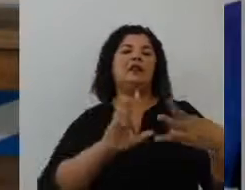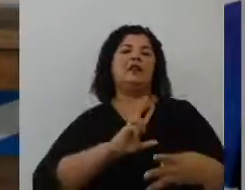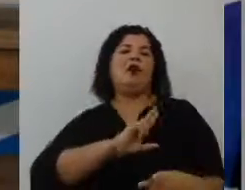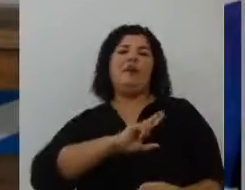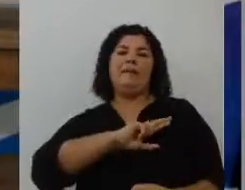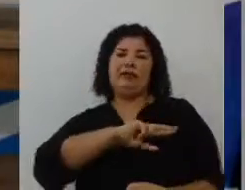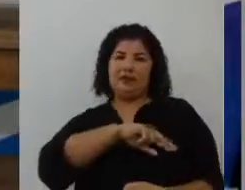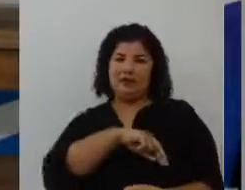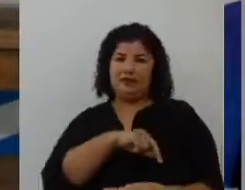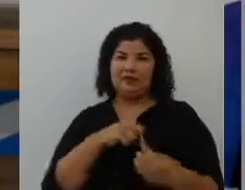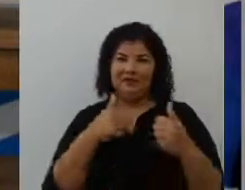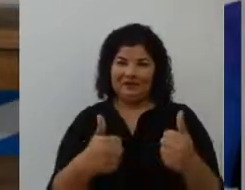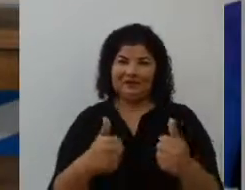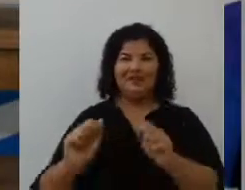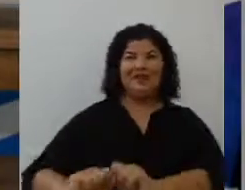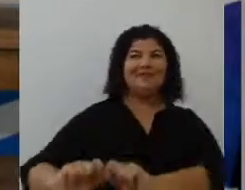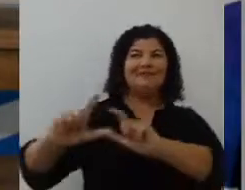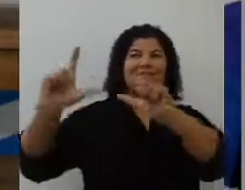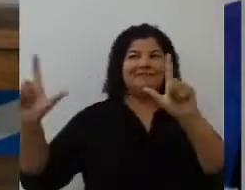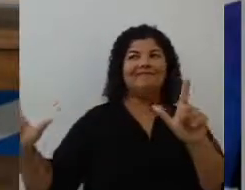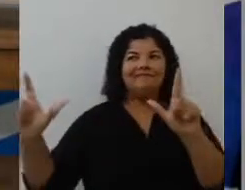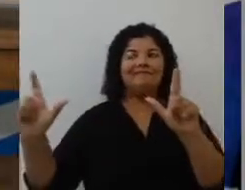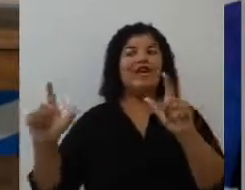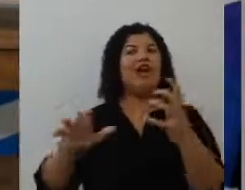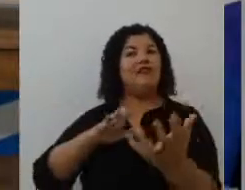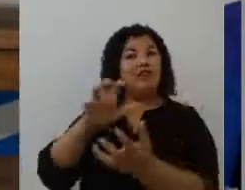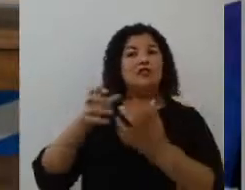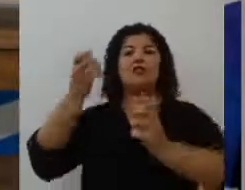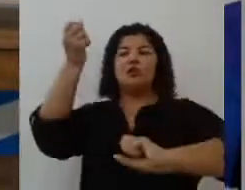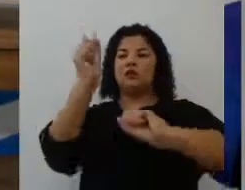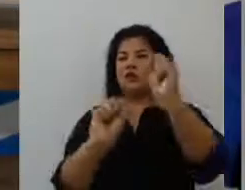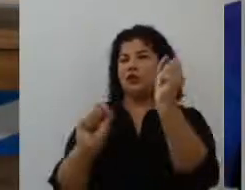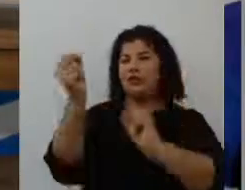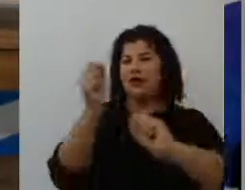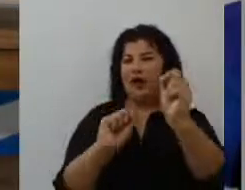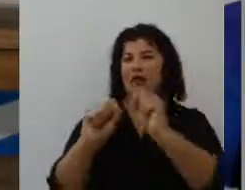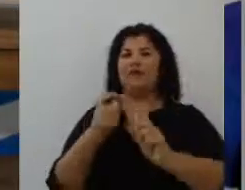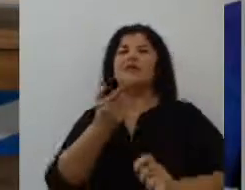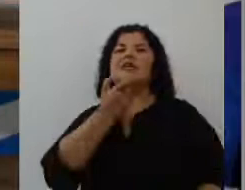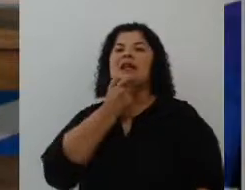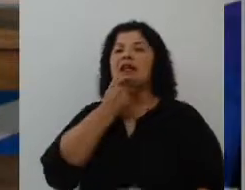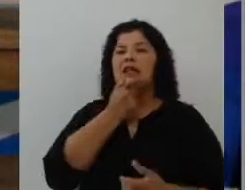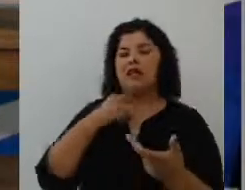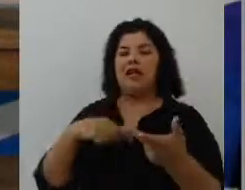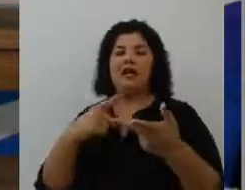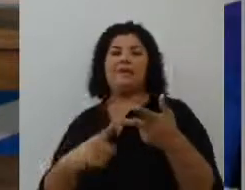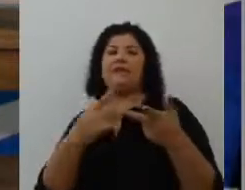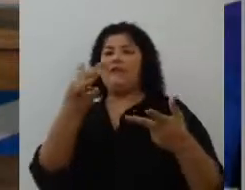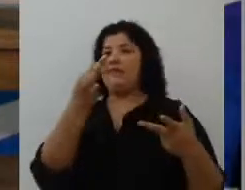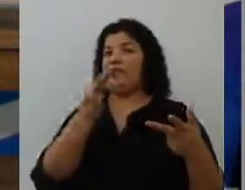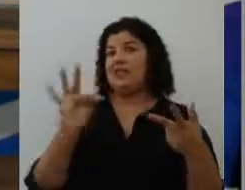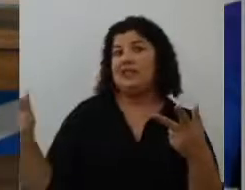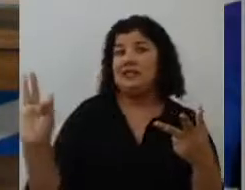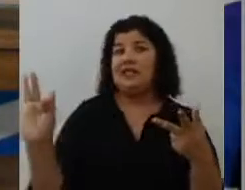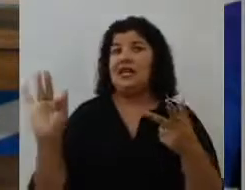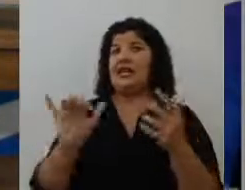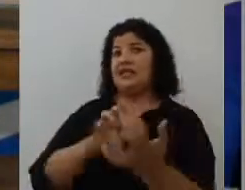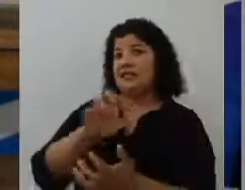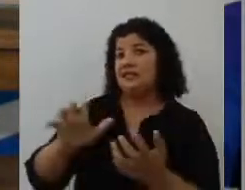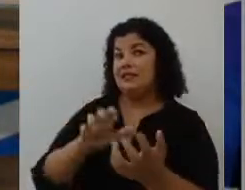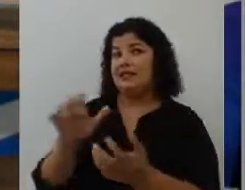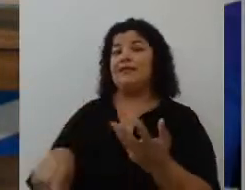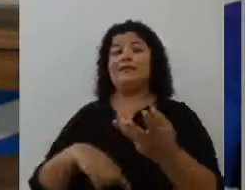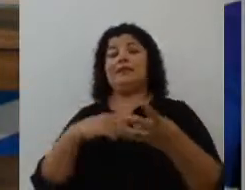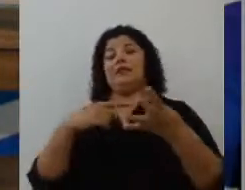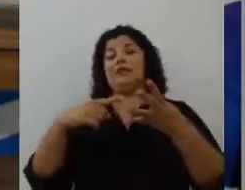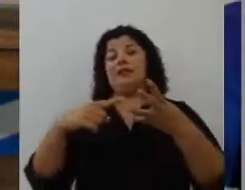olha lá. Revolução Industrial, Inglaterra. Revolução Francesa, obviamente na França.